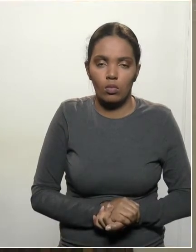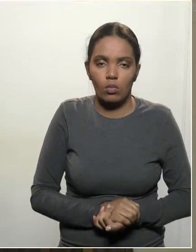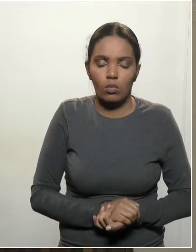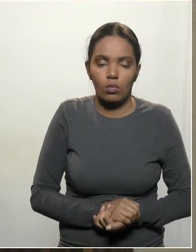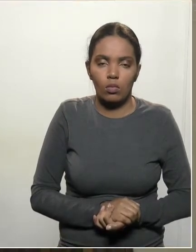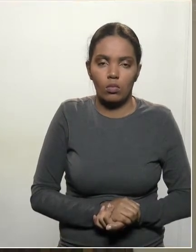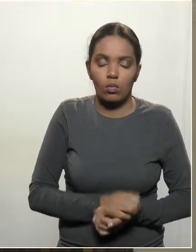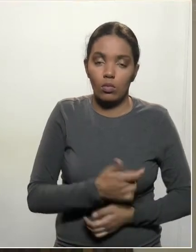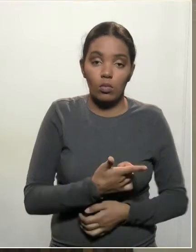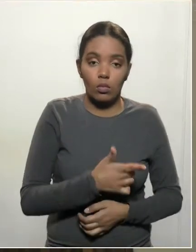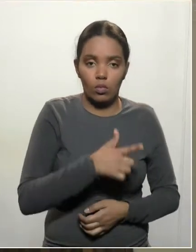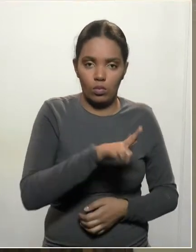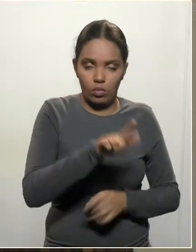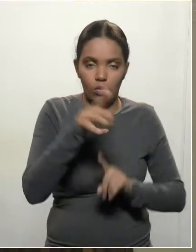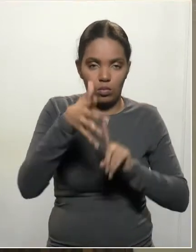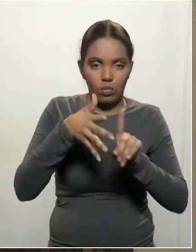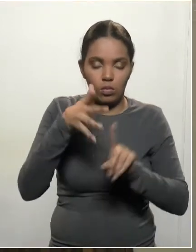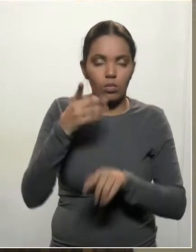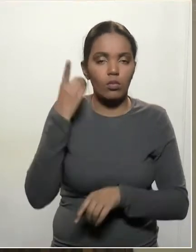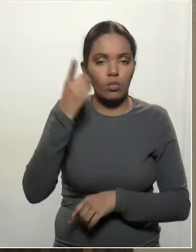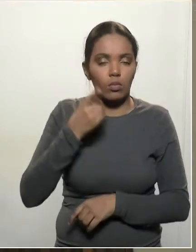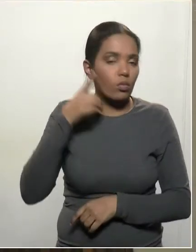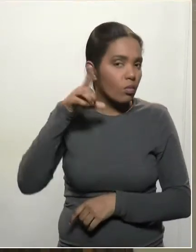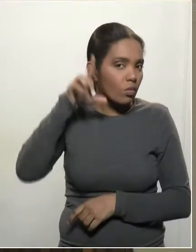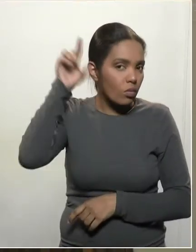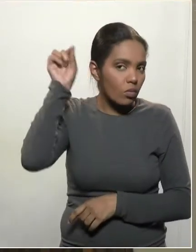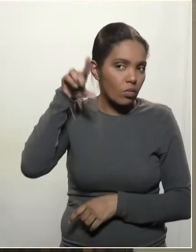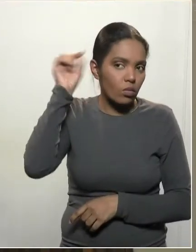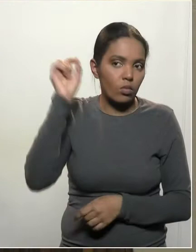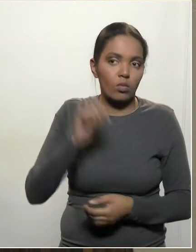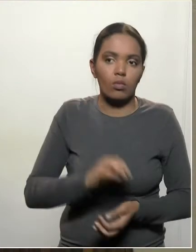Próximo orador, deputado Márcio Pacheco.